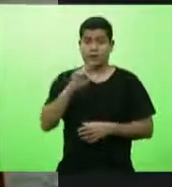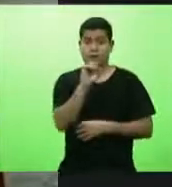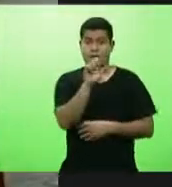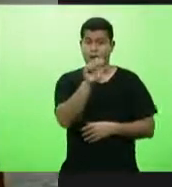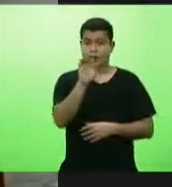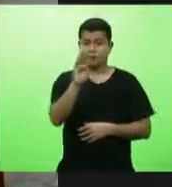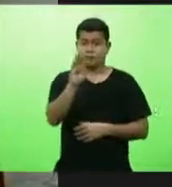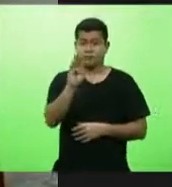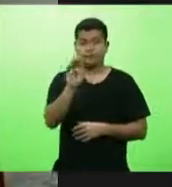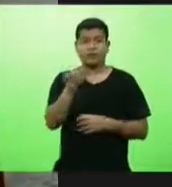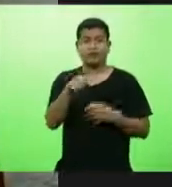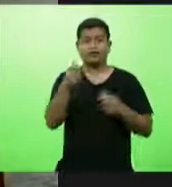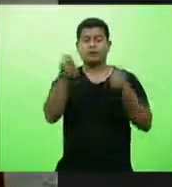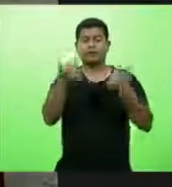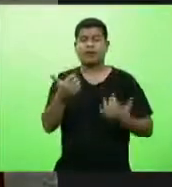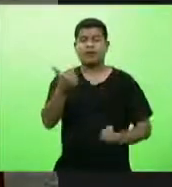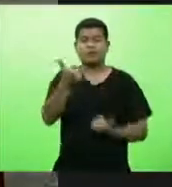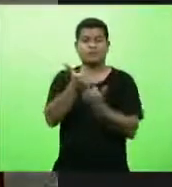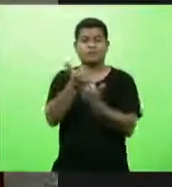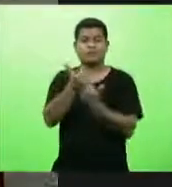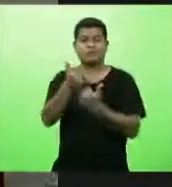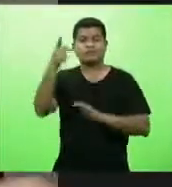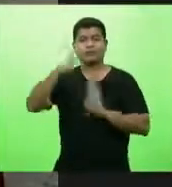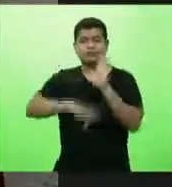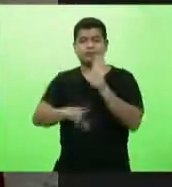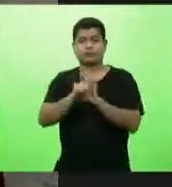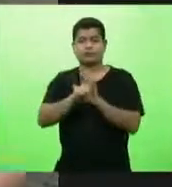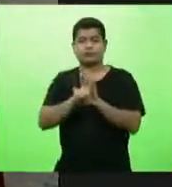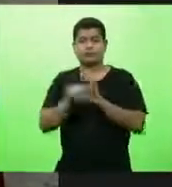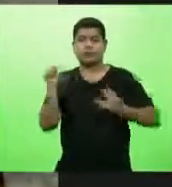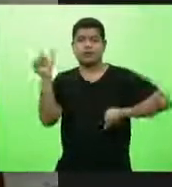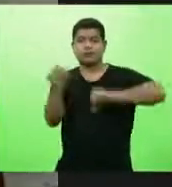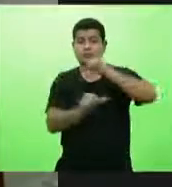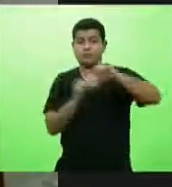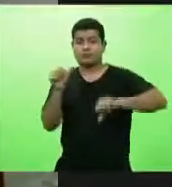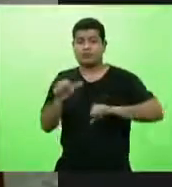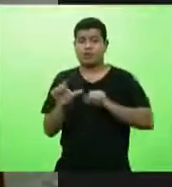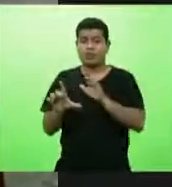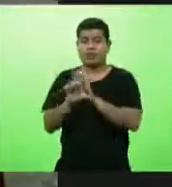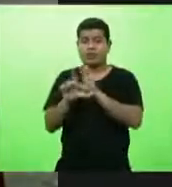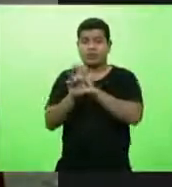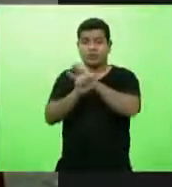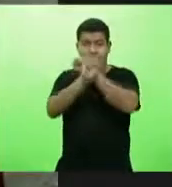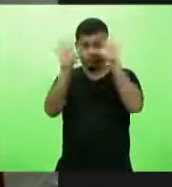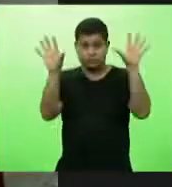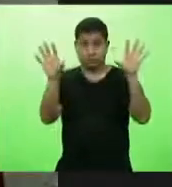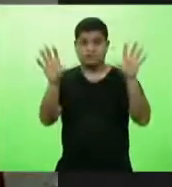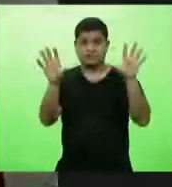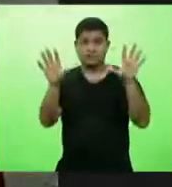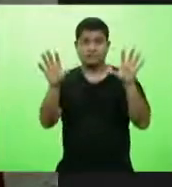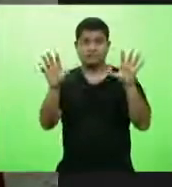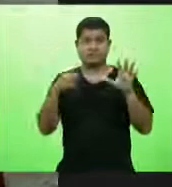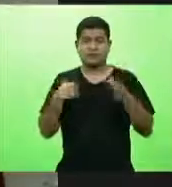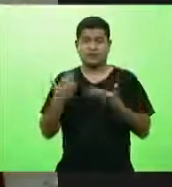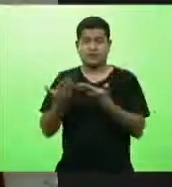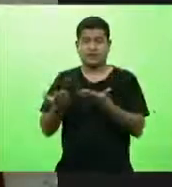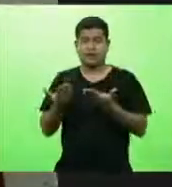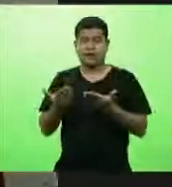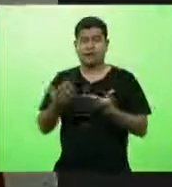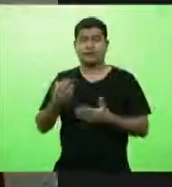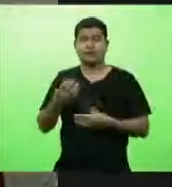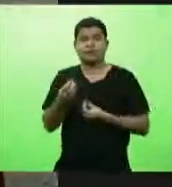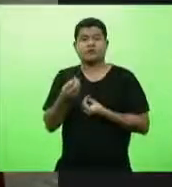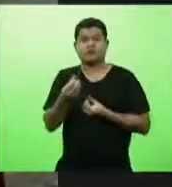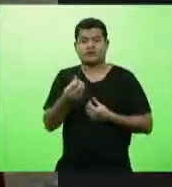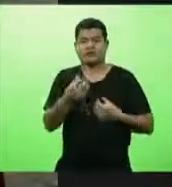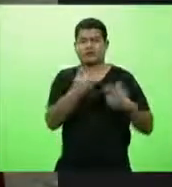apoio a esse projeto de lei. Literalmente, ele altera a lei da transparência e ela dá esse senso de responsabilidade, obriga o município